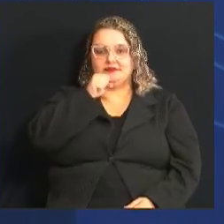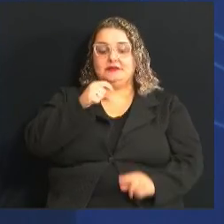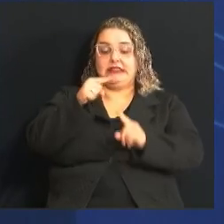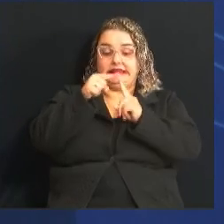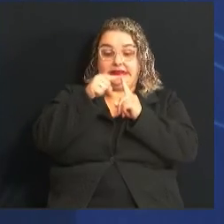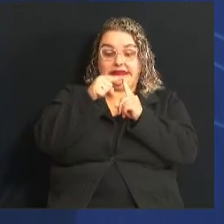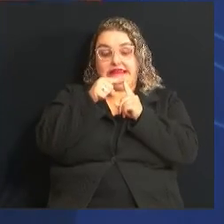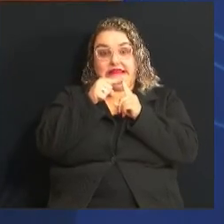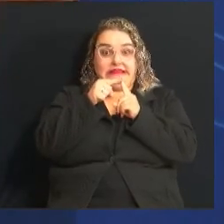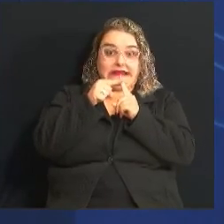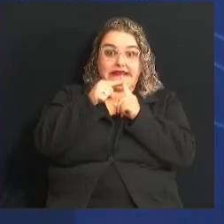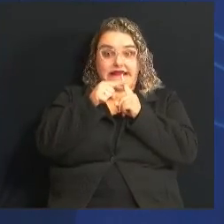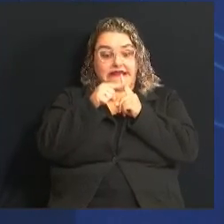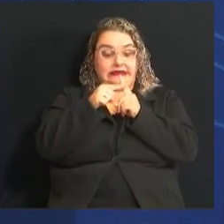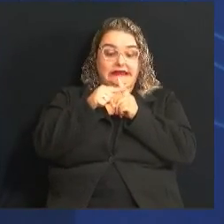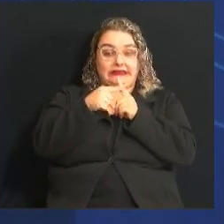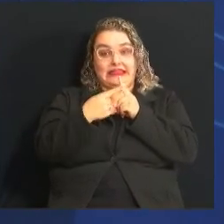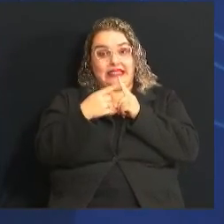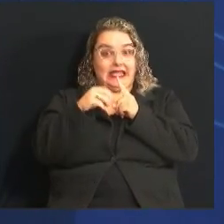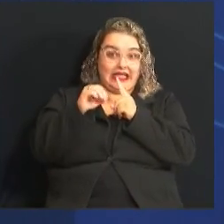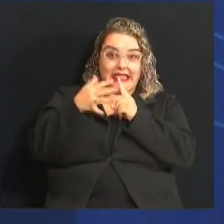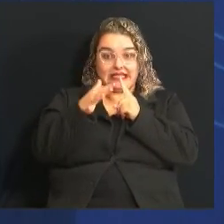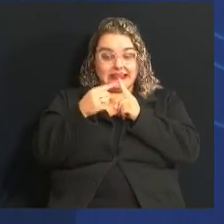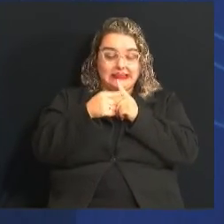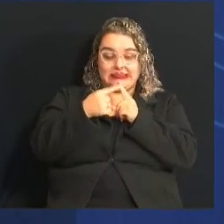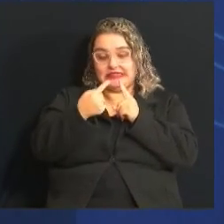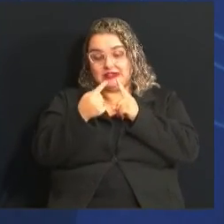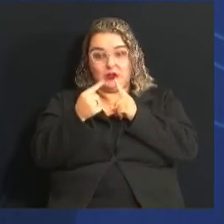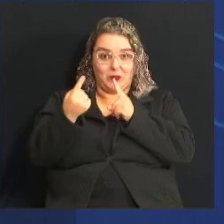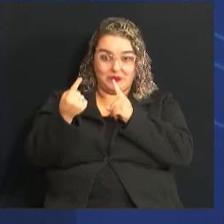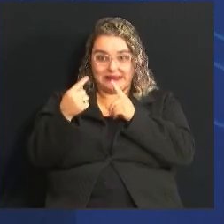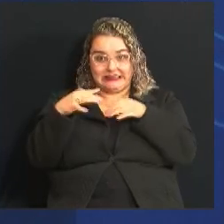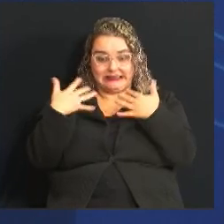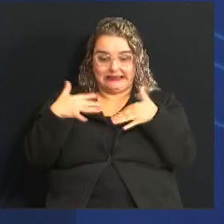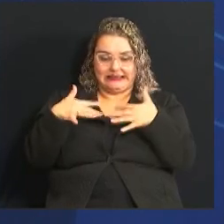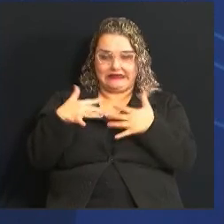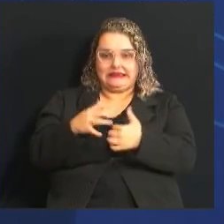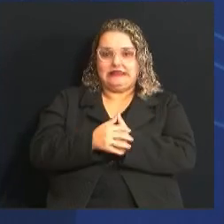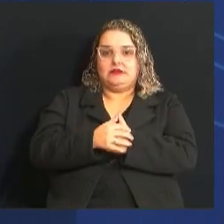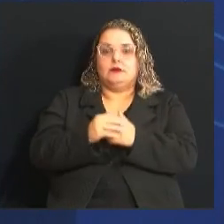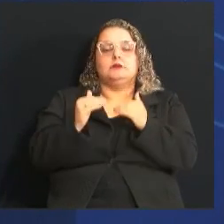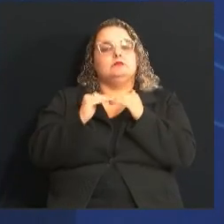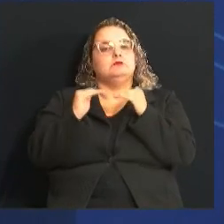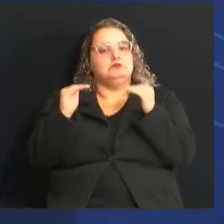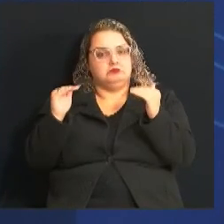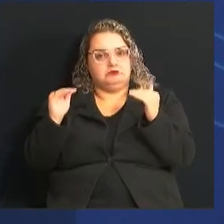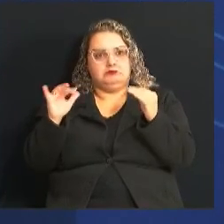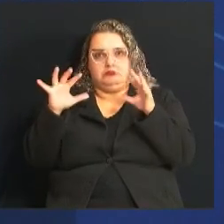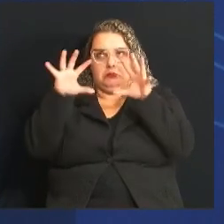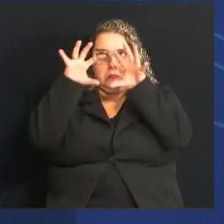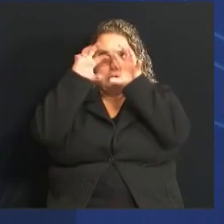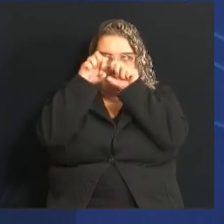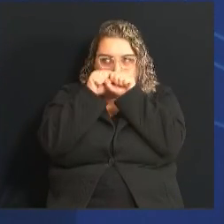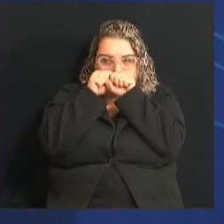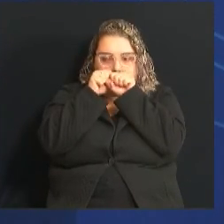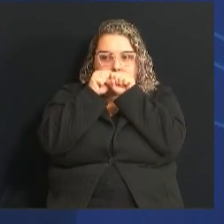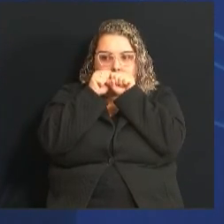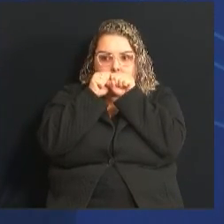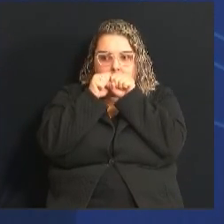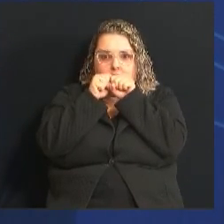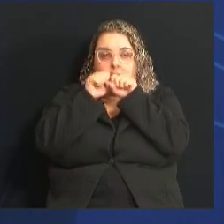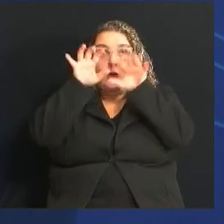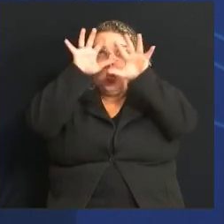ficaram ali próximos dos 10, 11 graus, tempo estável, ficou fechado, né? Com muitas